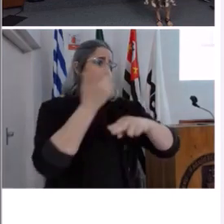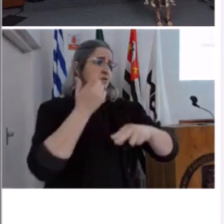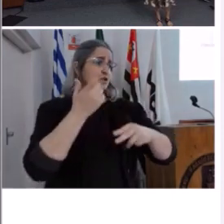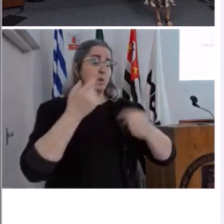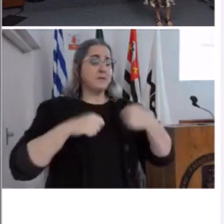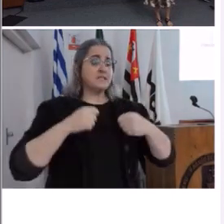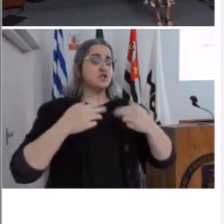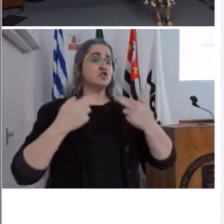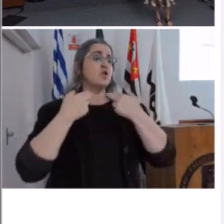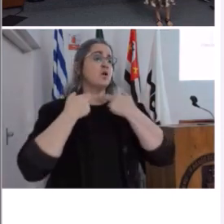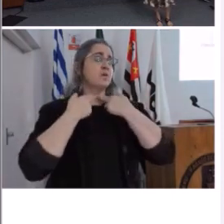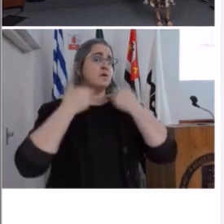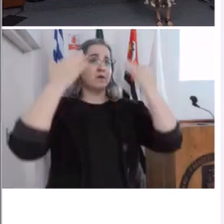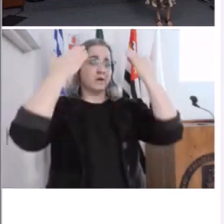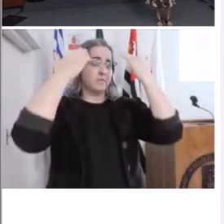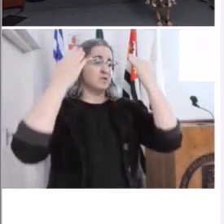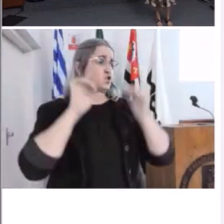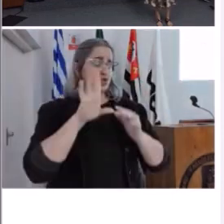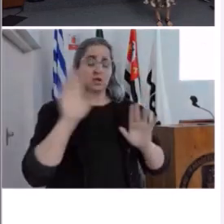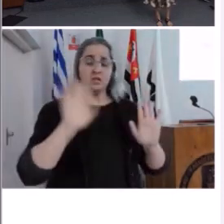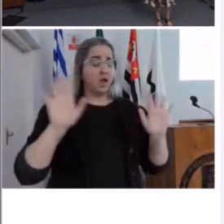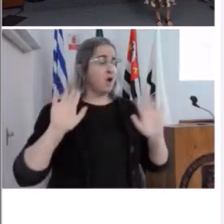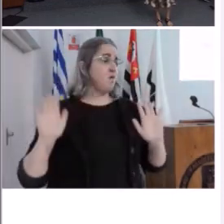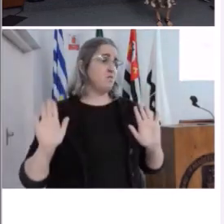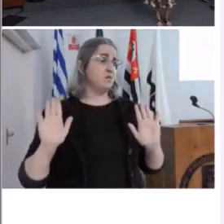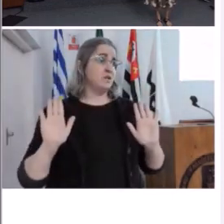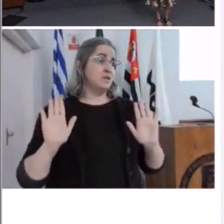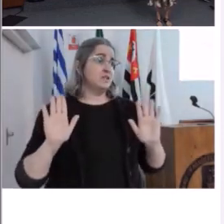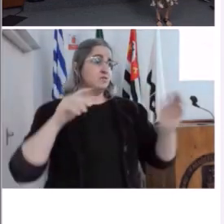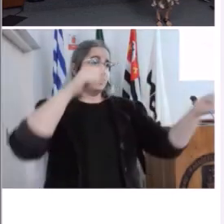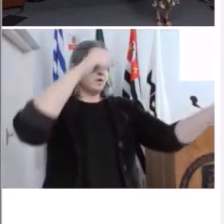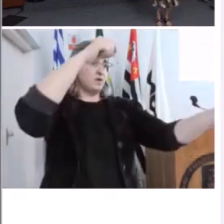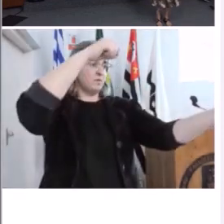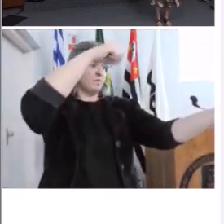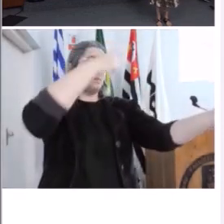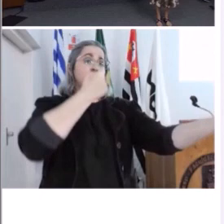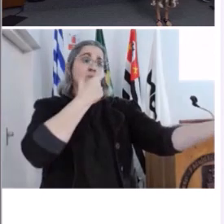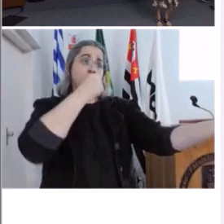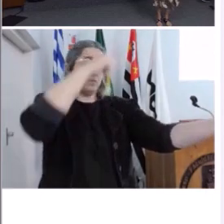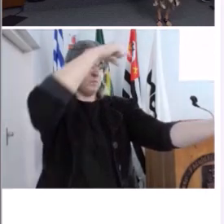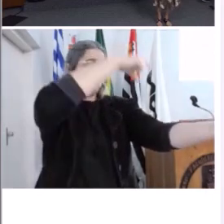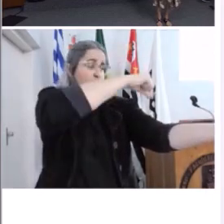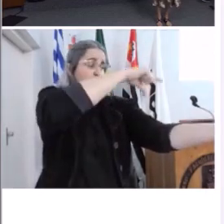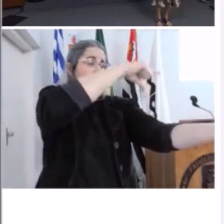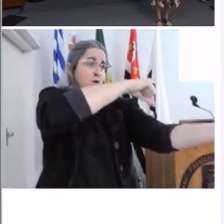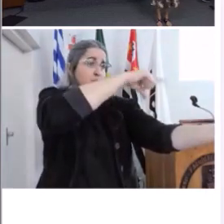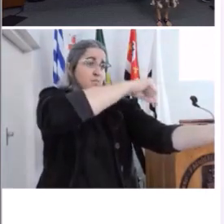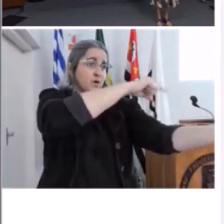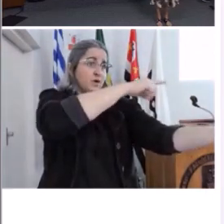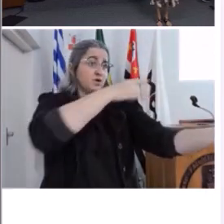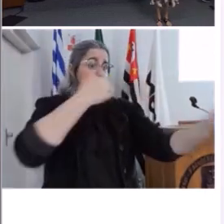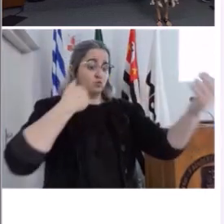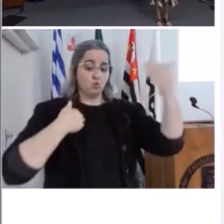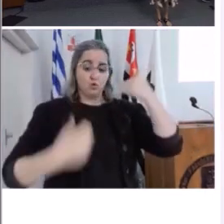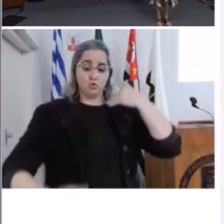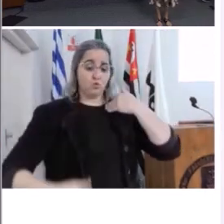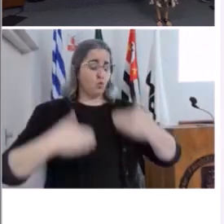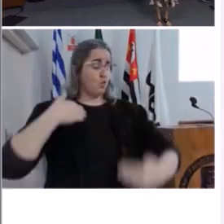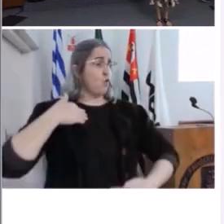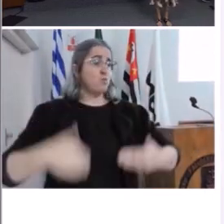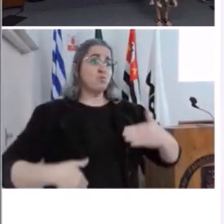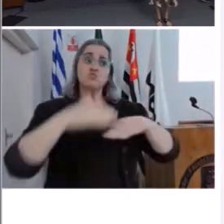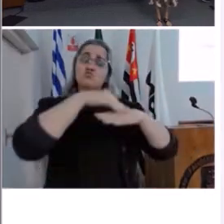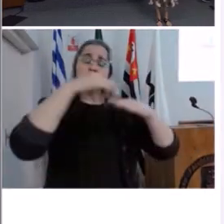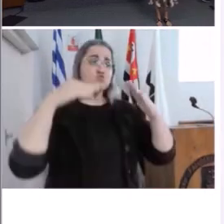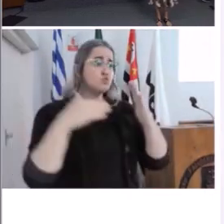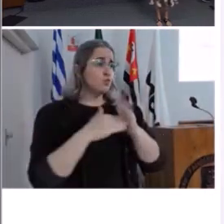pescoço. Se você usa uma quimioterapia, é claro que você vai afetar todo o sistema imunológico. E